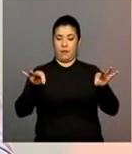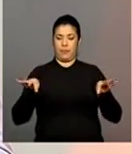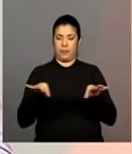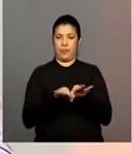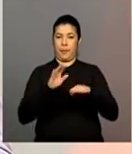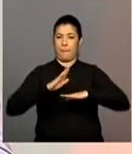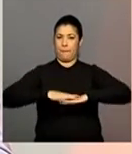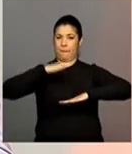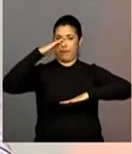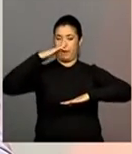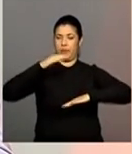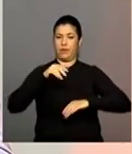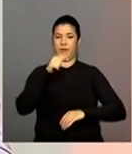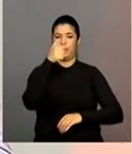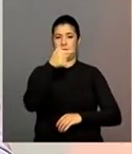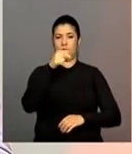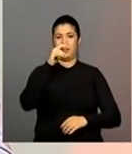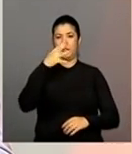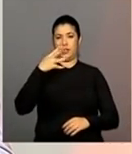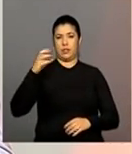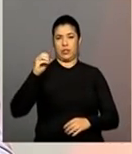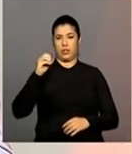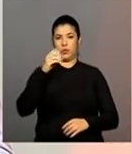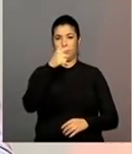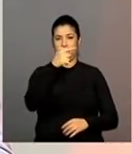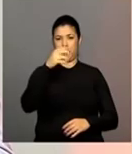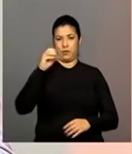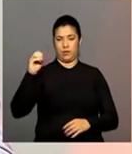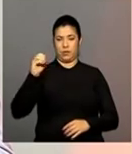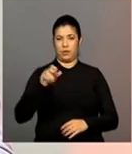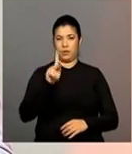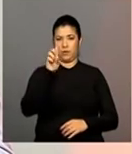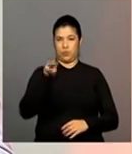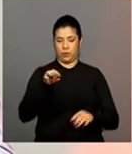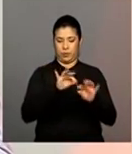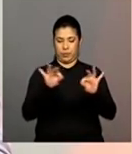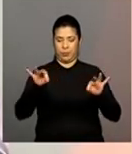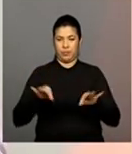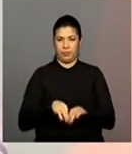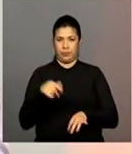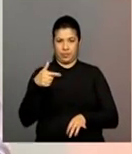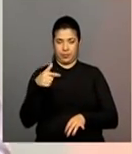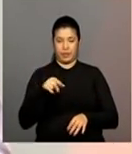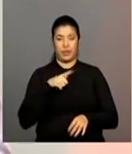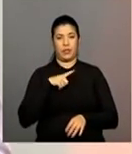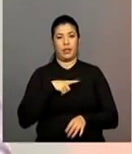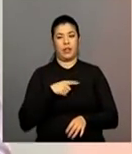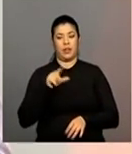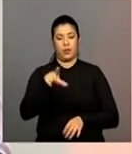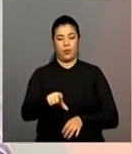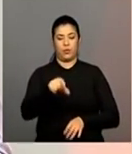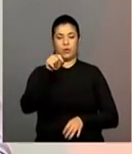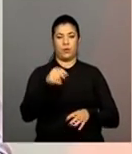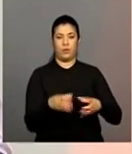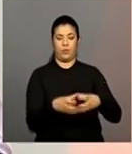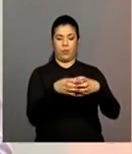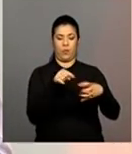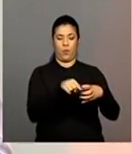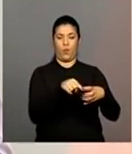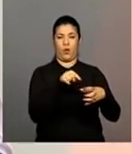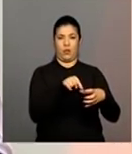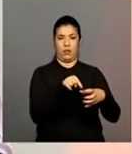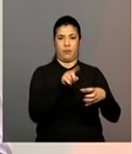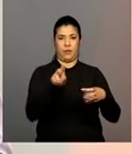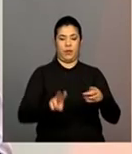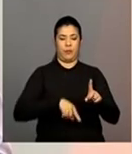superior a 700 km qu então o ministério vai lá e cofinanciar adicional naquele crass hoje